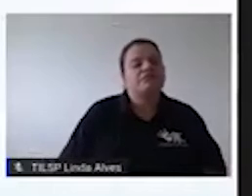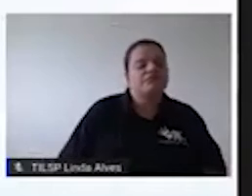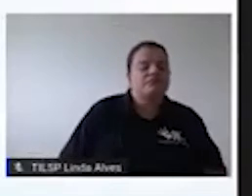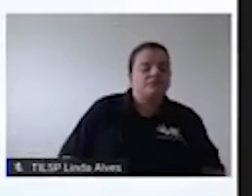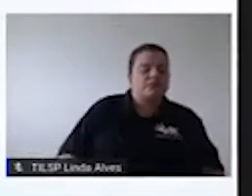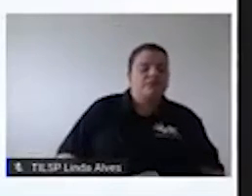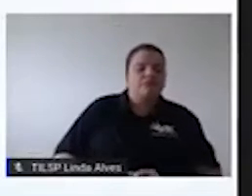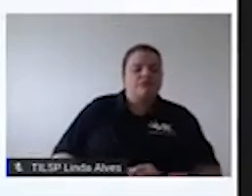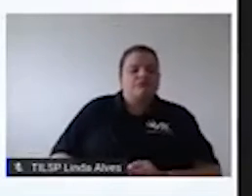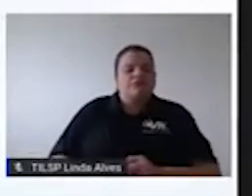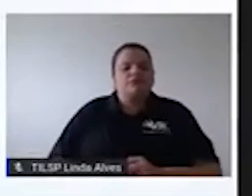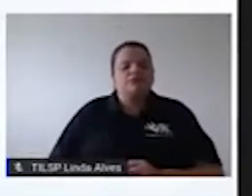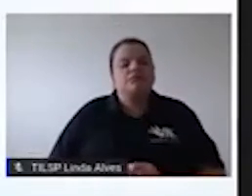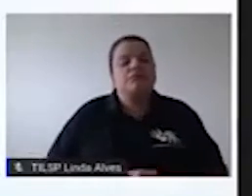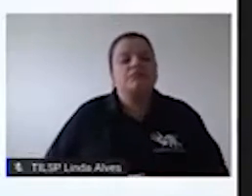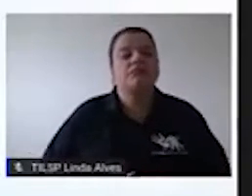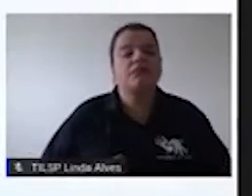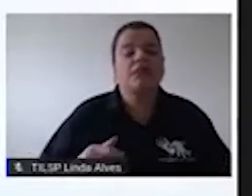então